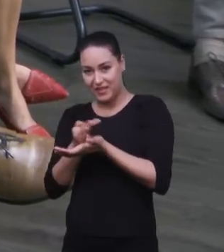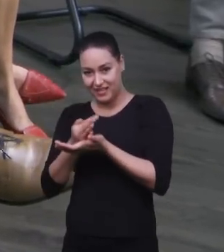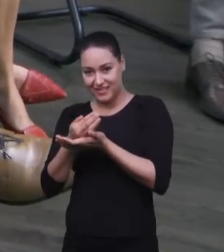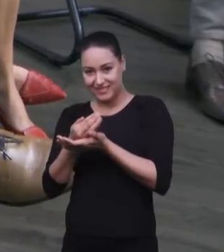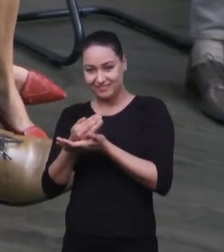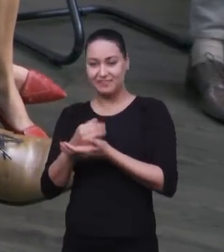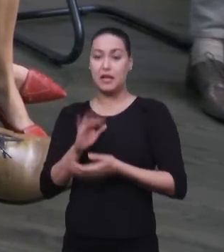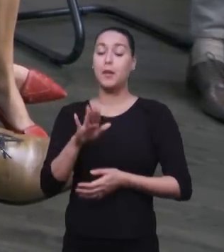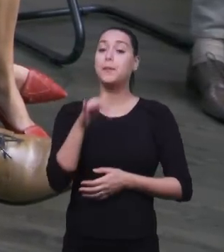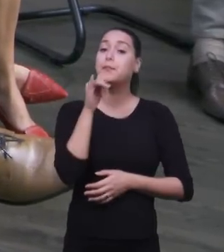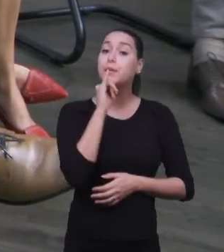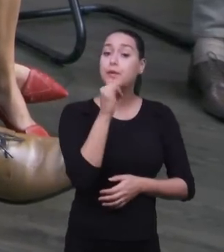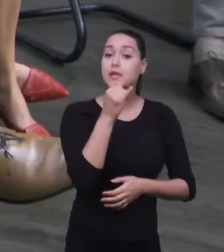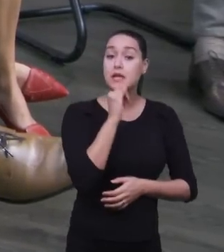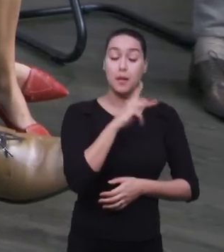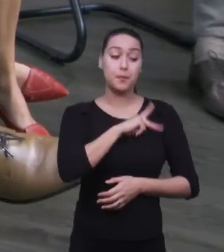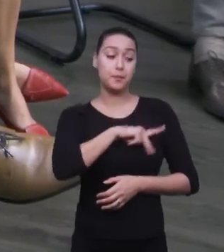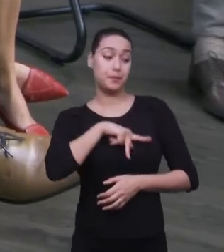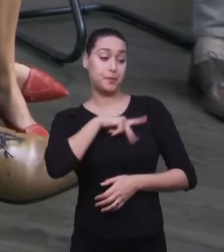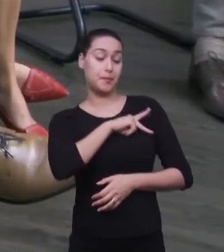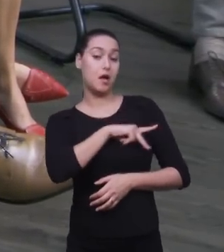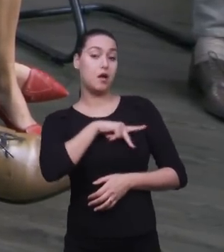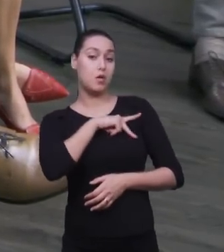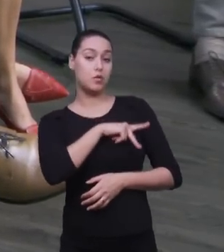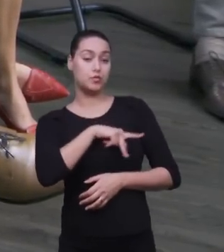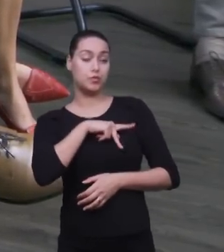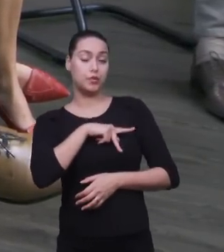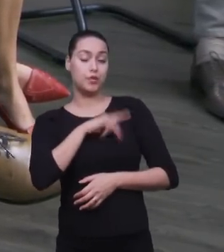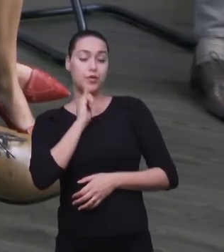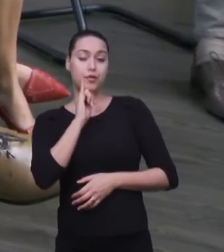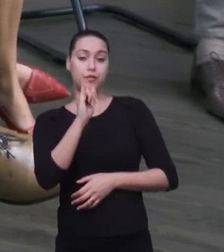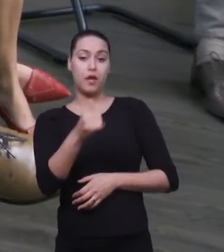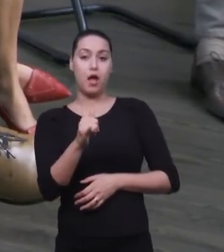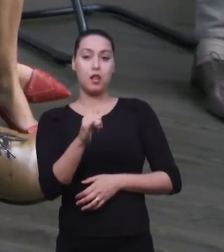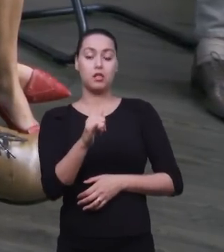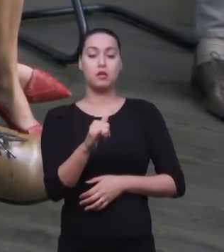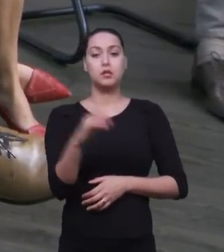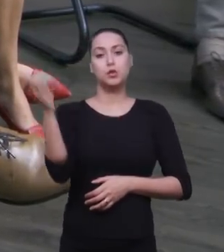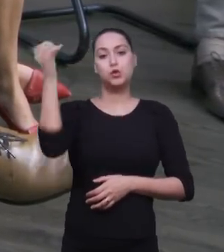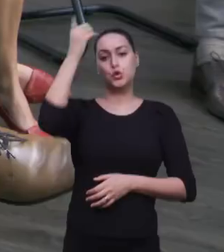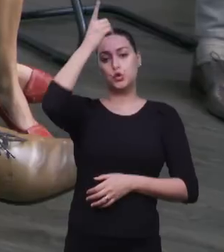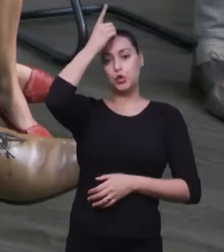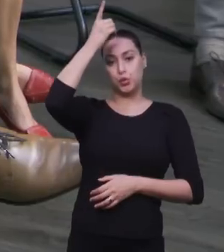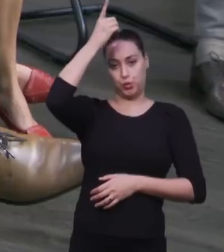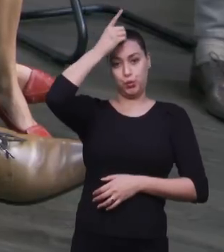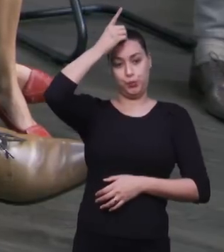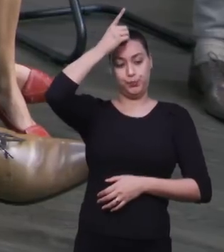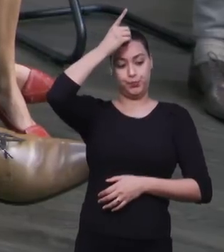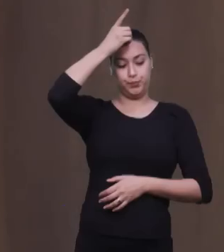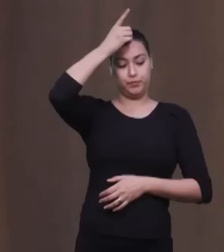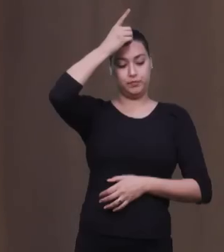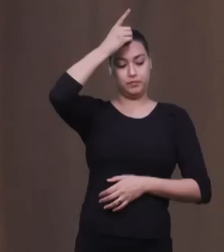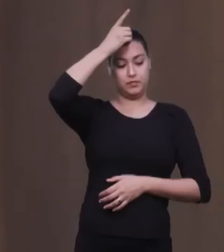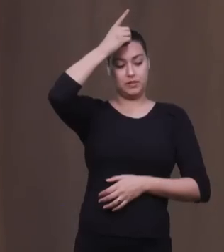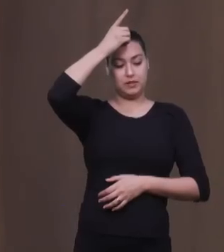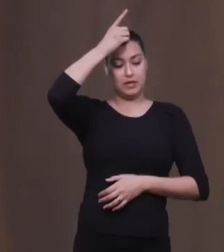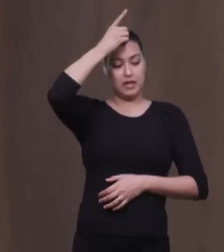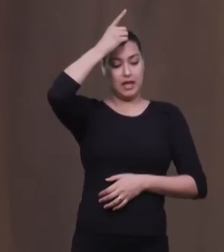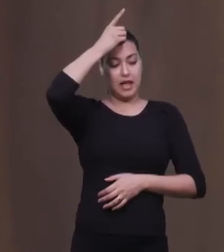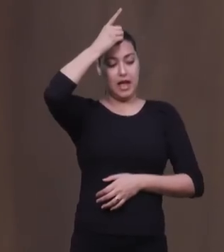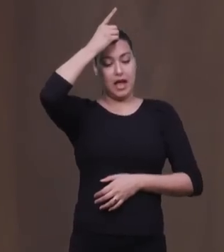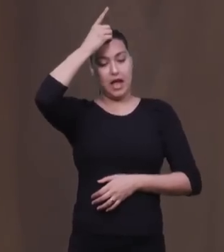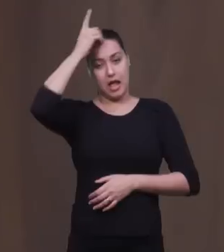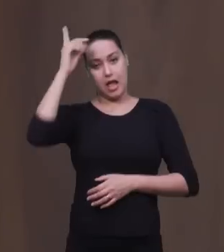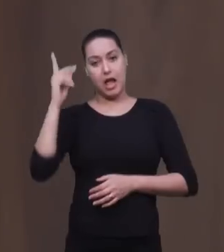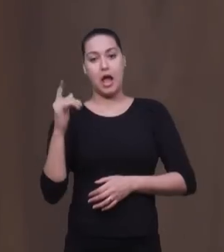exemplo, há uma palavra do apóstolo Paulo que ele fala com relação ao uso de dons espirituais. Aí ele usa